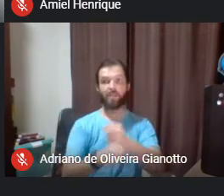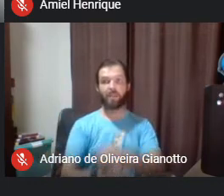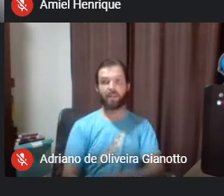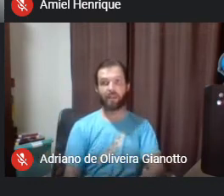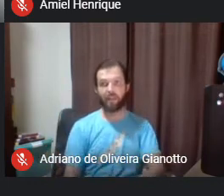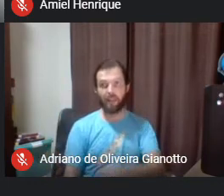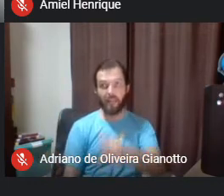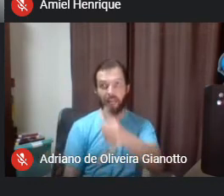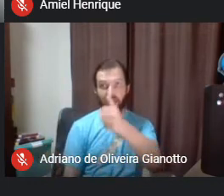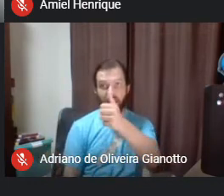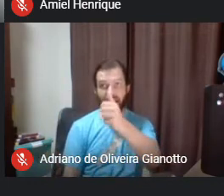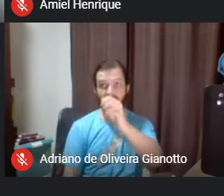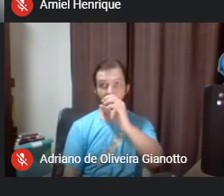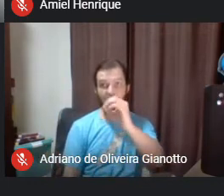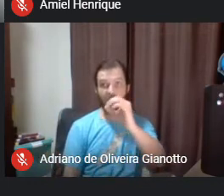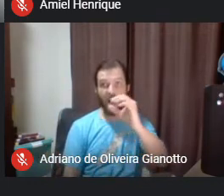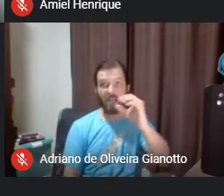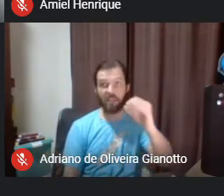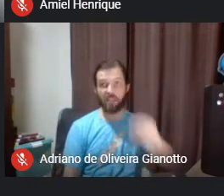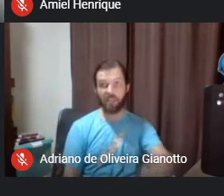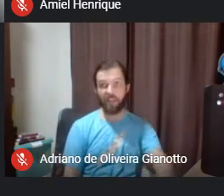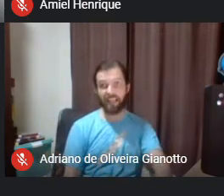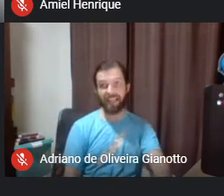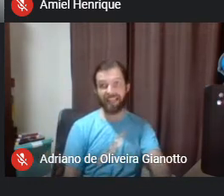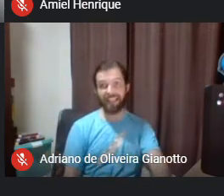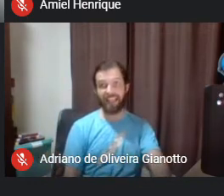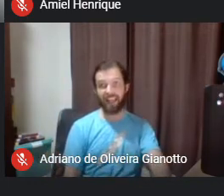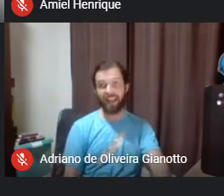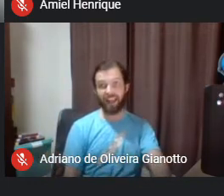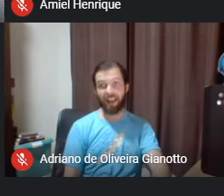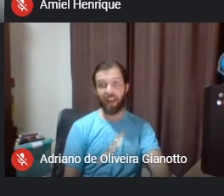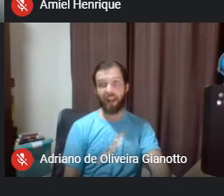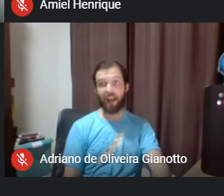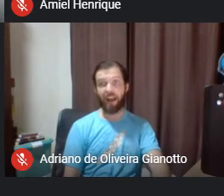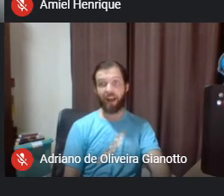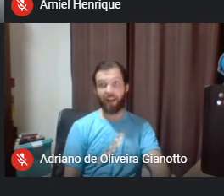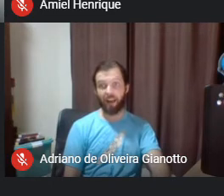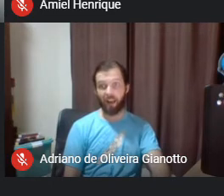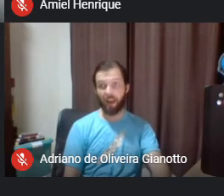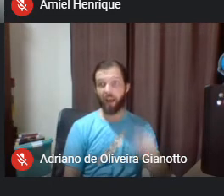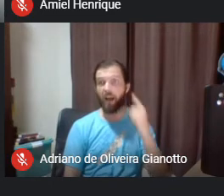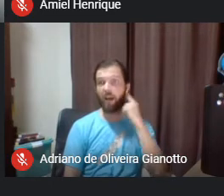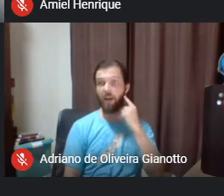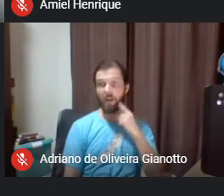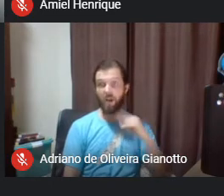1980, quantos anos? 100 anos.